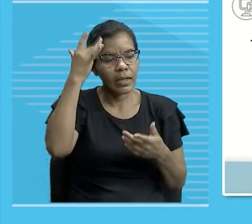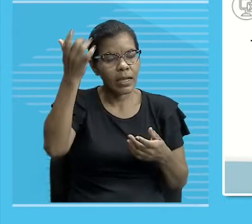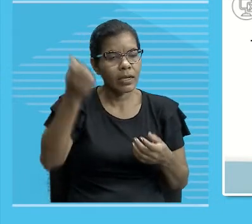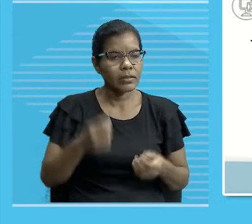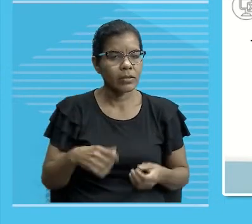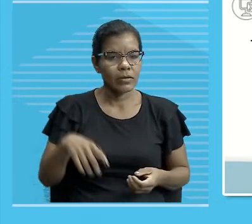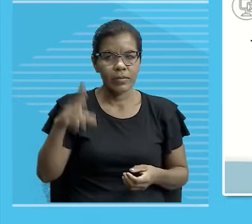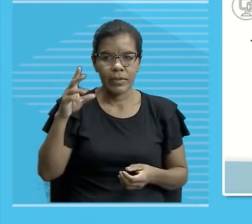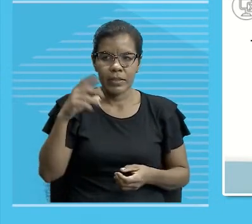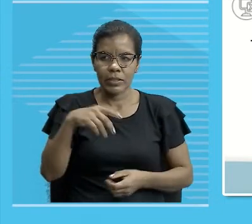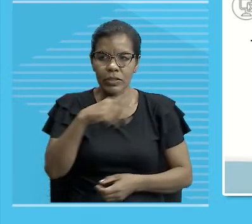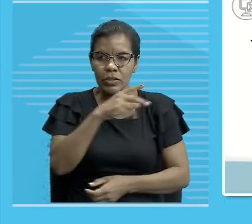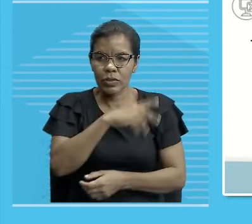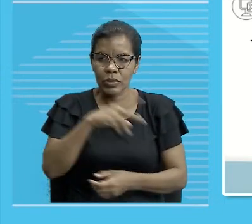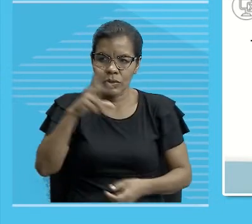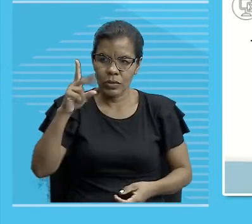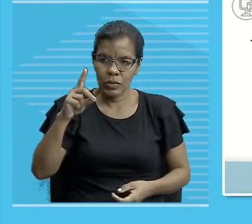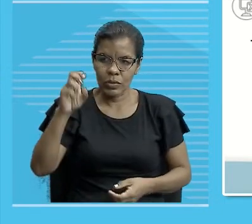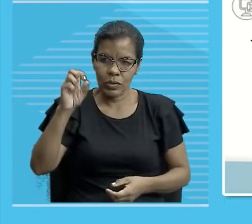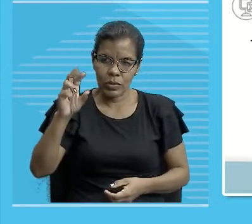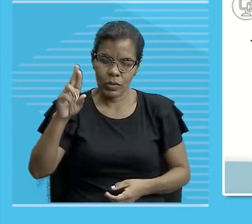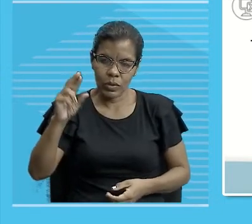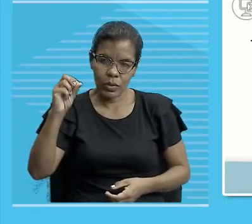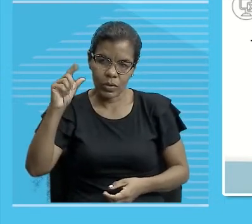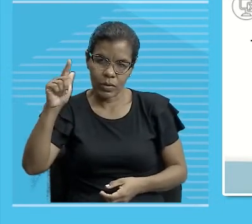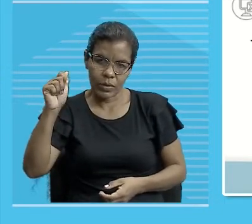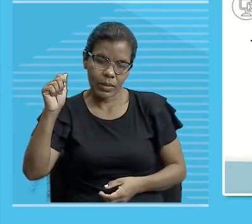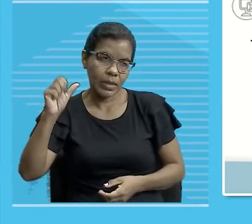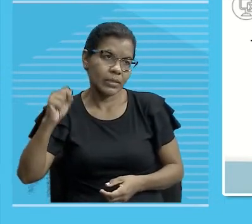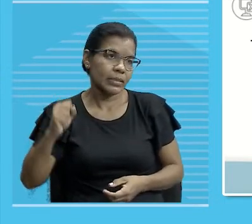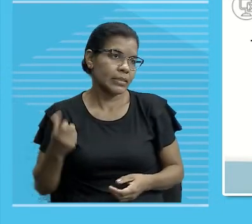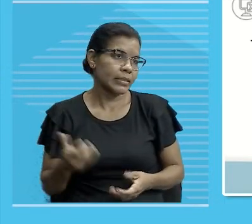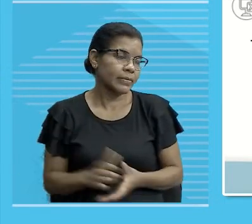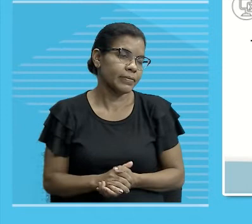drogas? A ideia sobre drogas é: